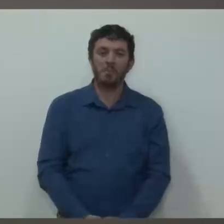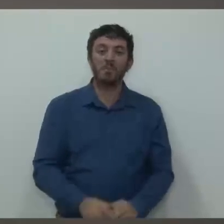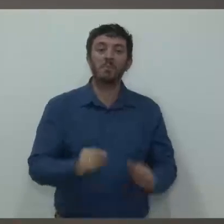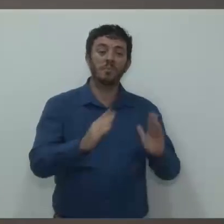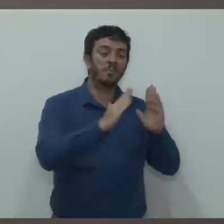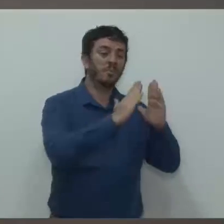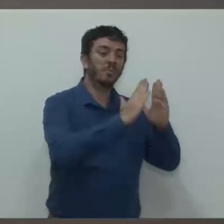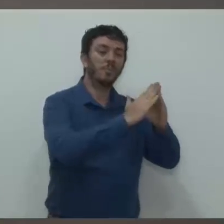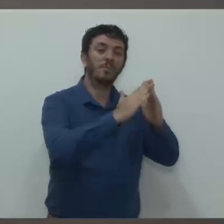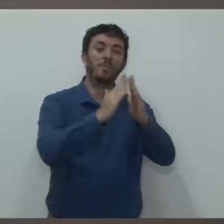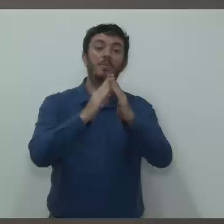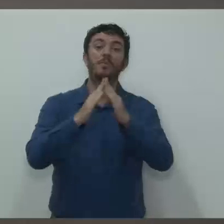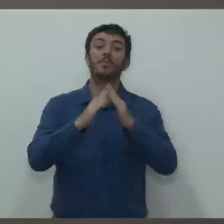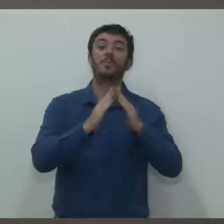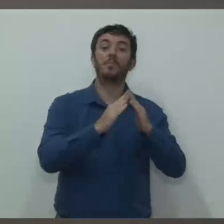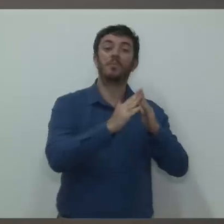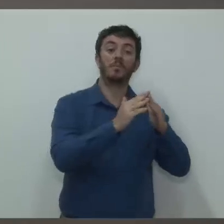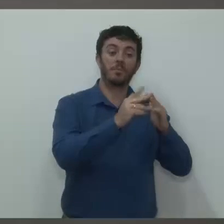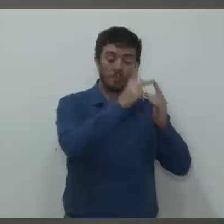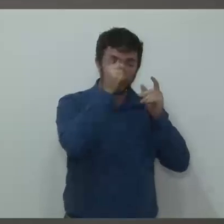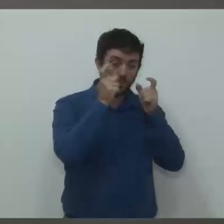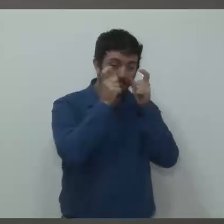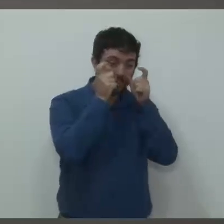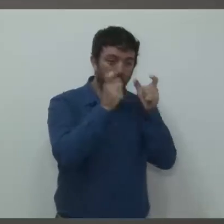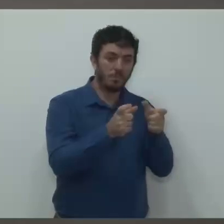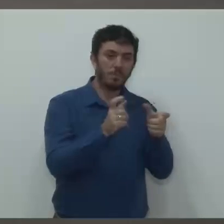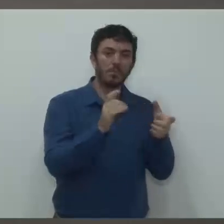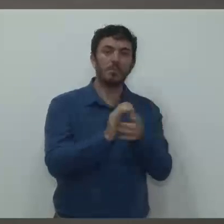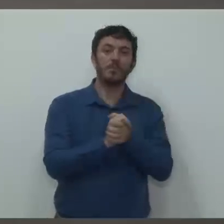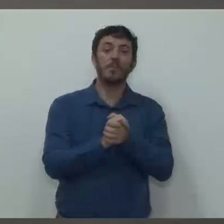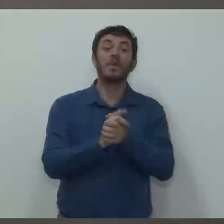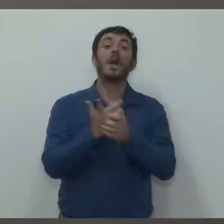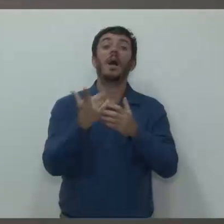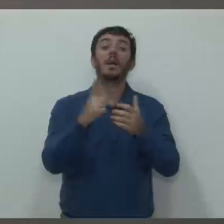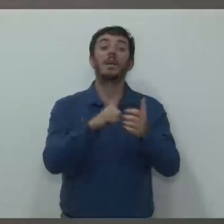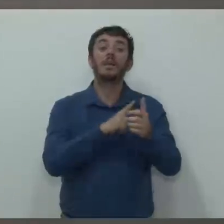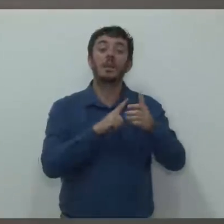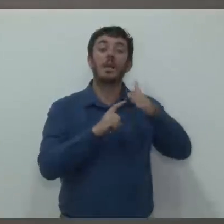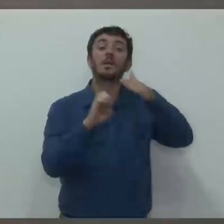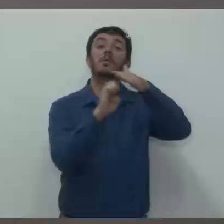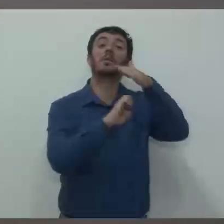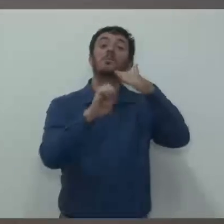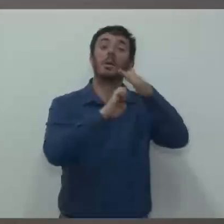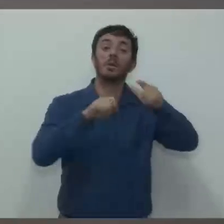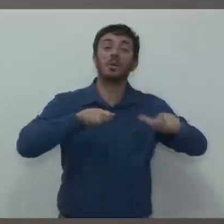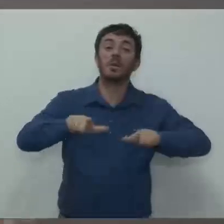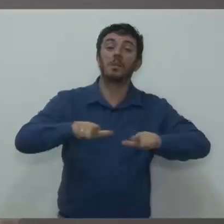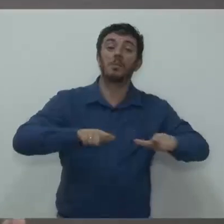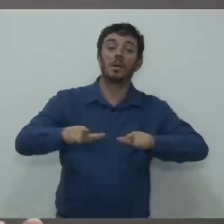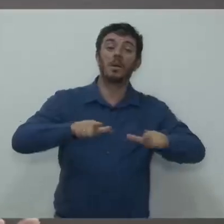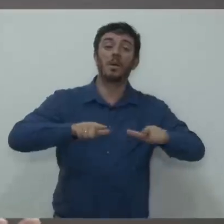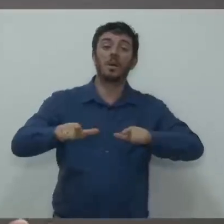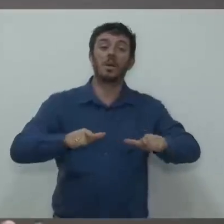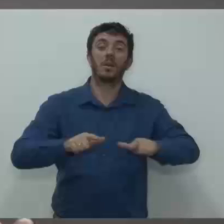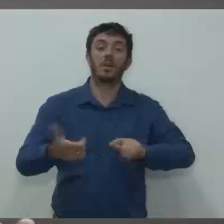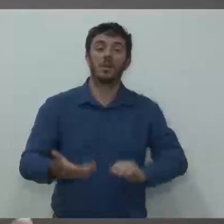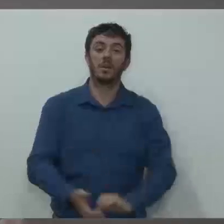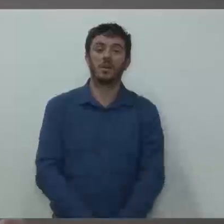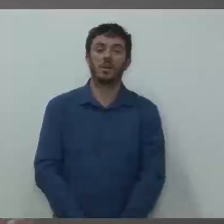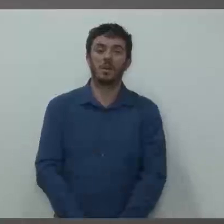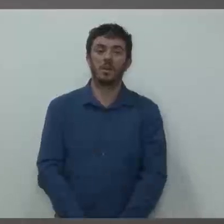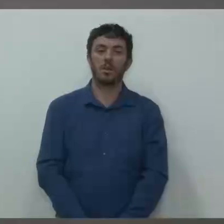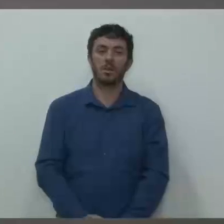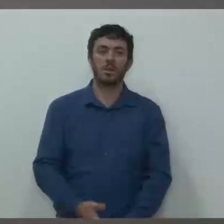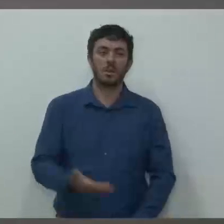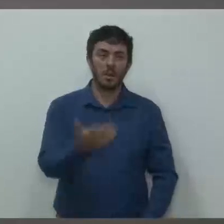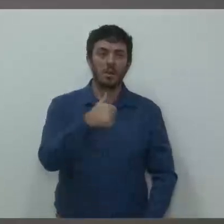Habitação, inclusive, de interesse social, atividades econômicas geradoras de emprego, etc, etc. Então, eu quero crer que a minha lição de casa,